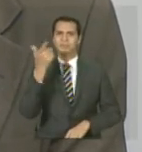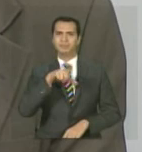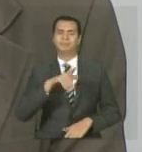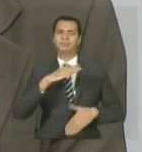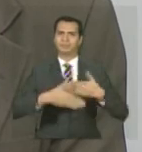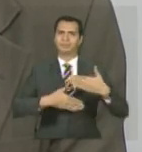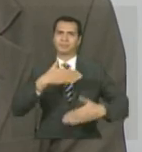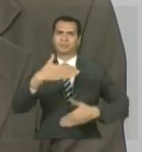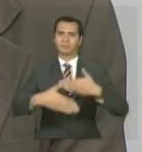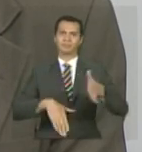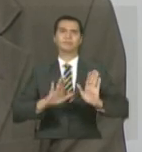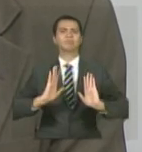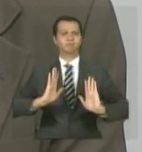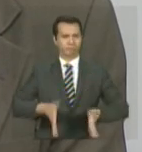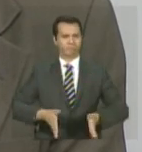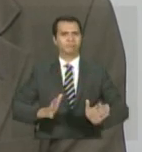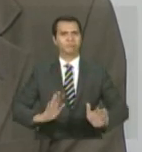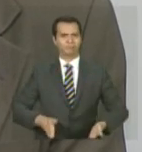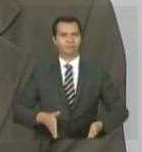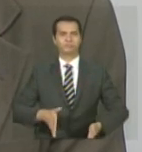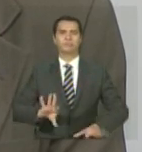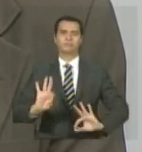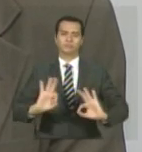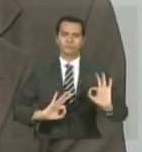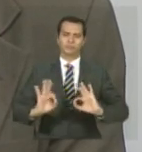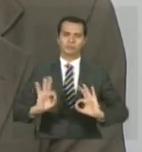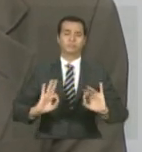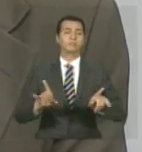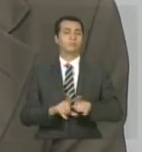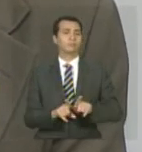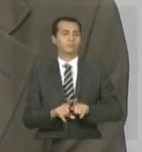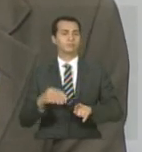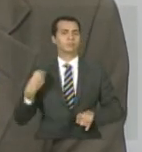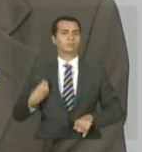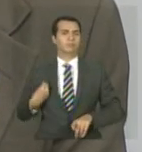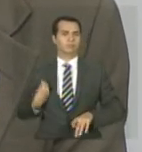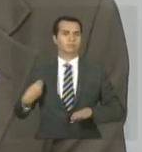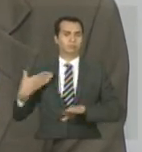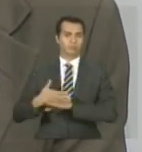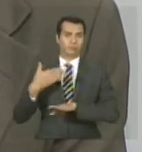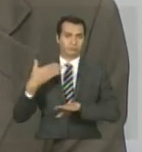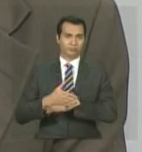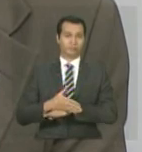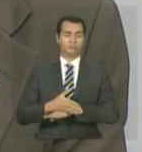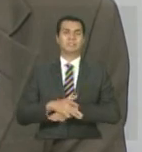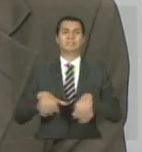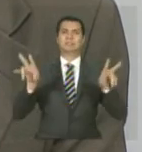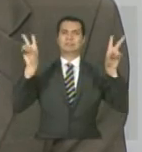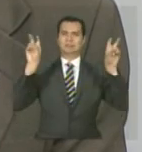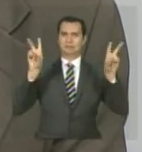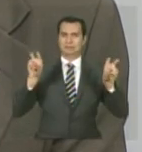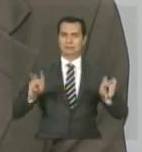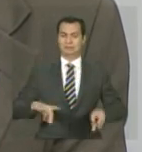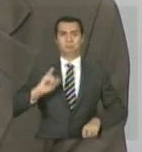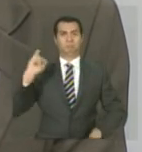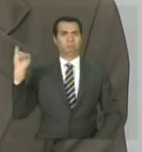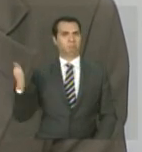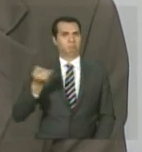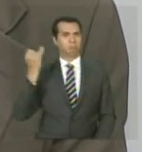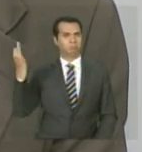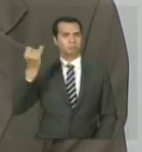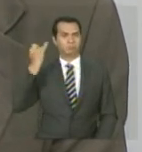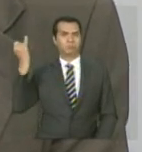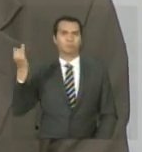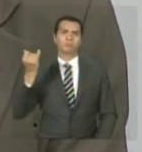avançando bastante no processo organizativo e participativo. As grandes questões, nós estamos hoje num